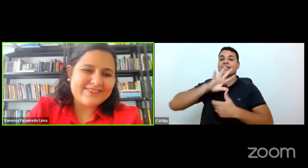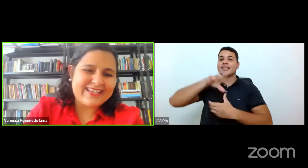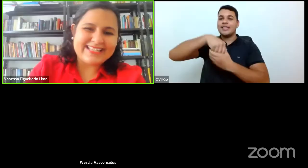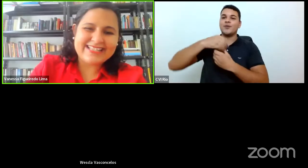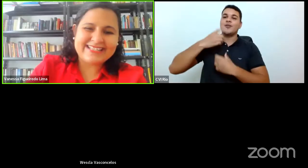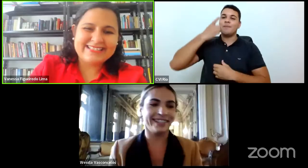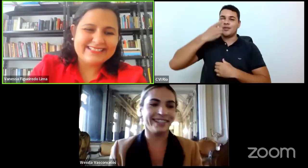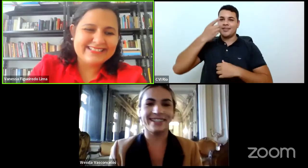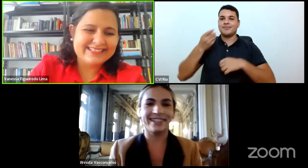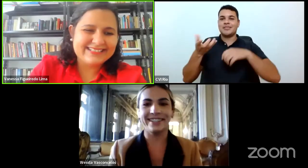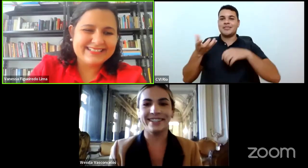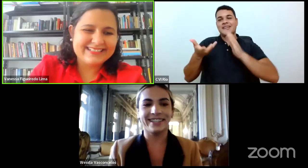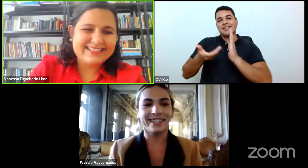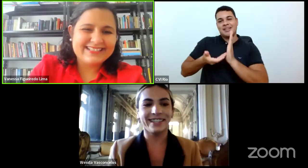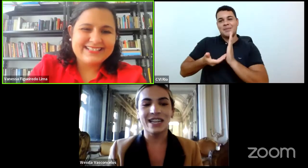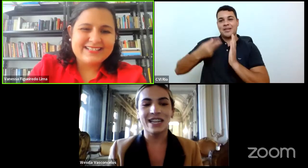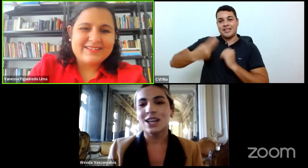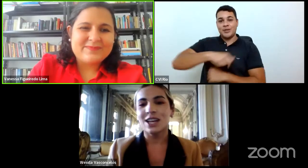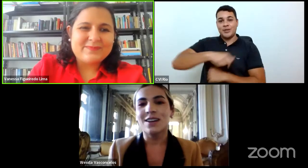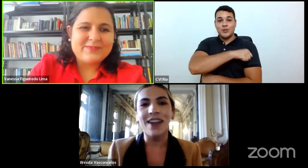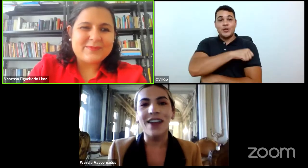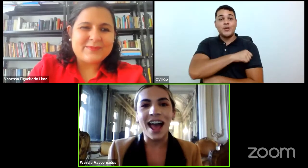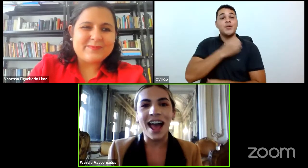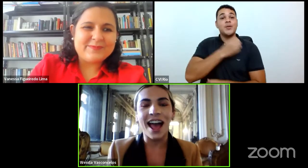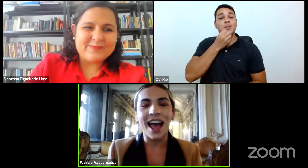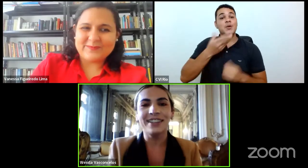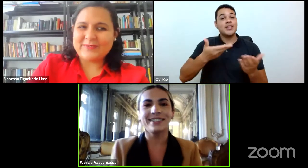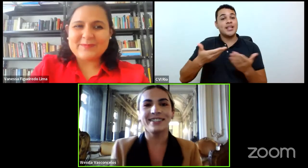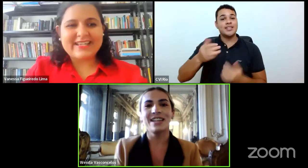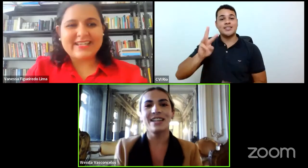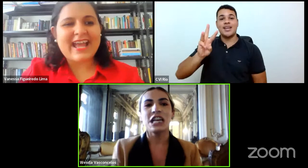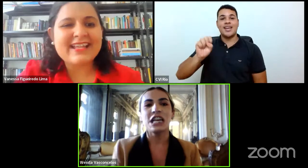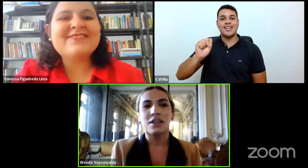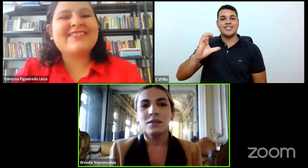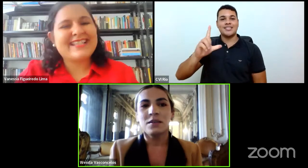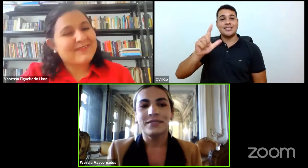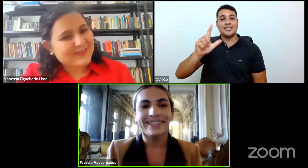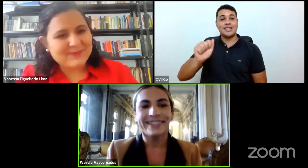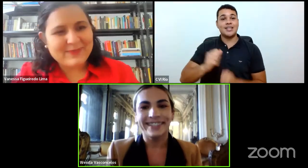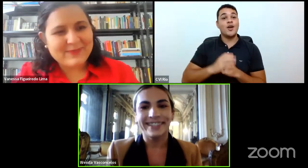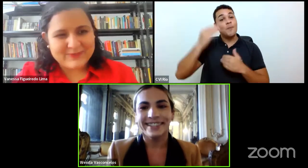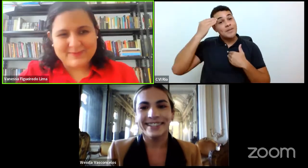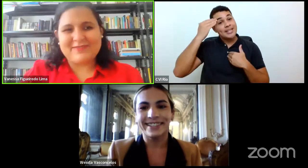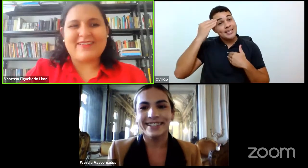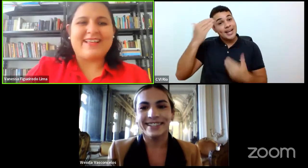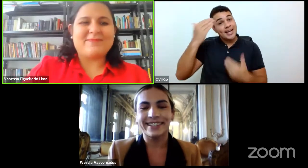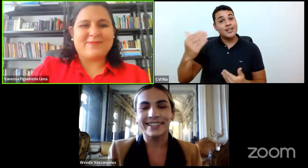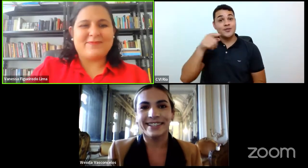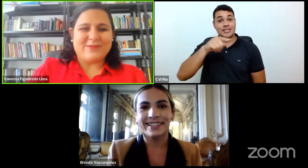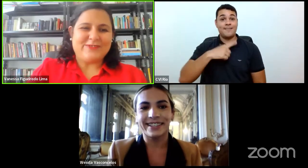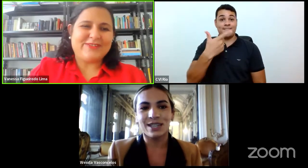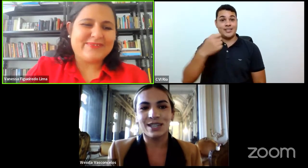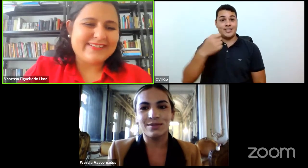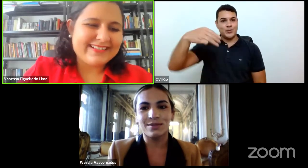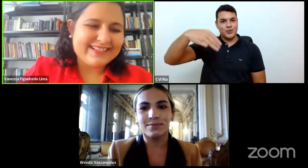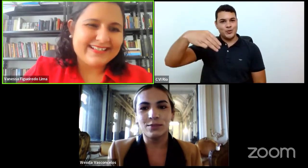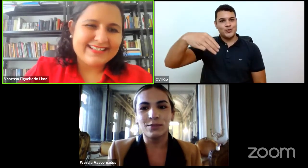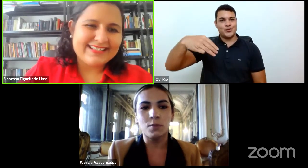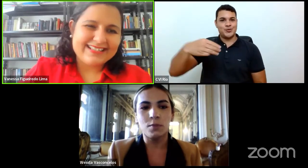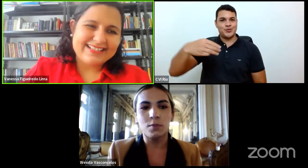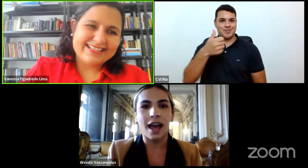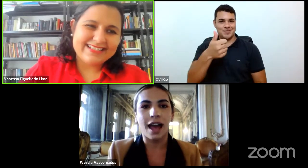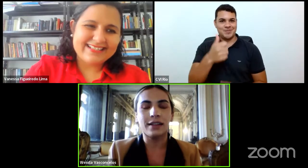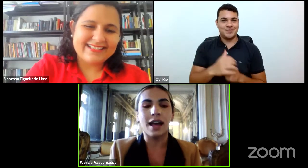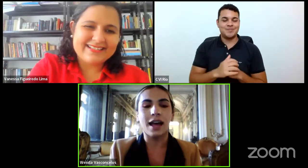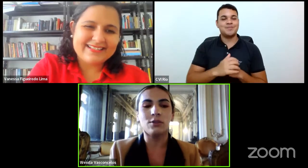Boa tarde, Escla. Olá! Muito obrigada, você tem 20 minutos para falar conosco.